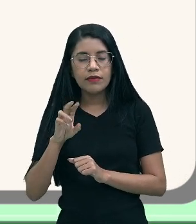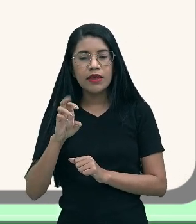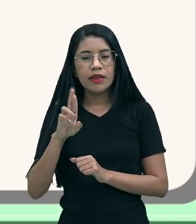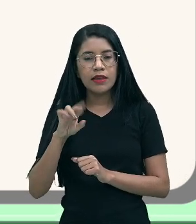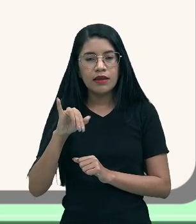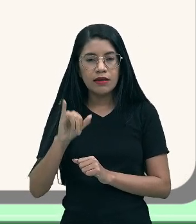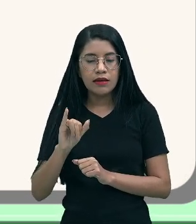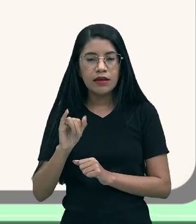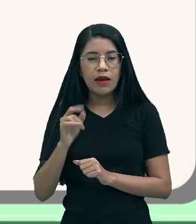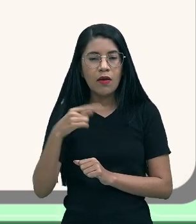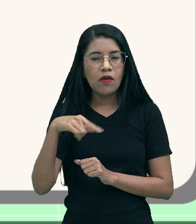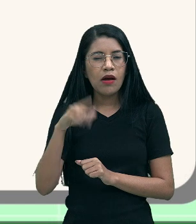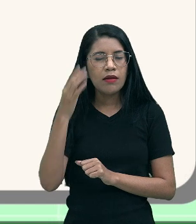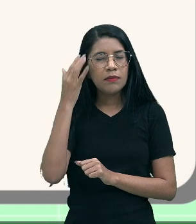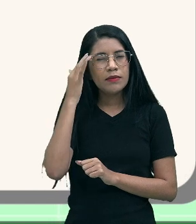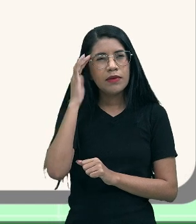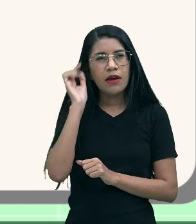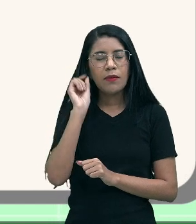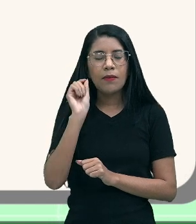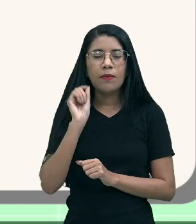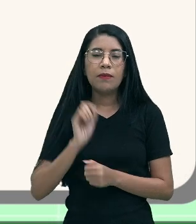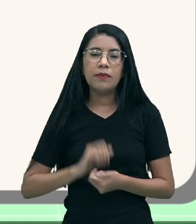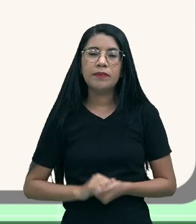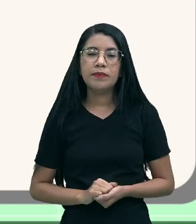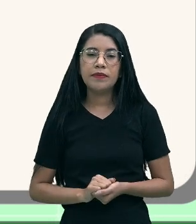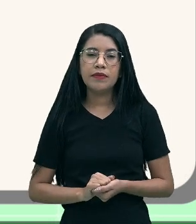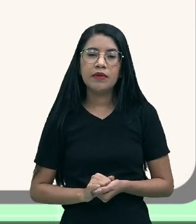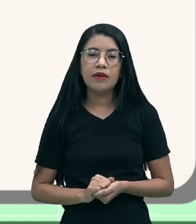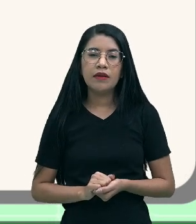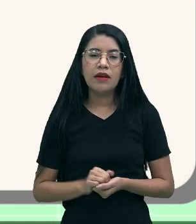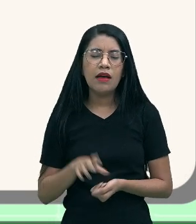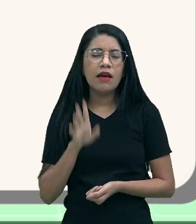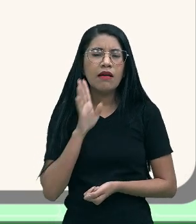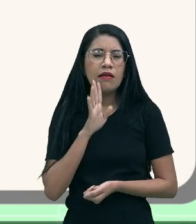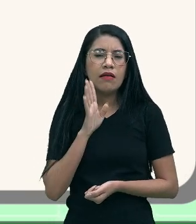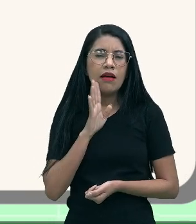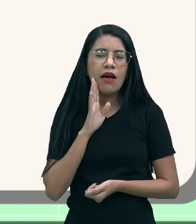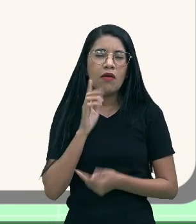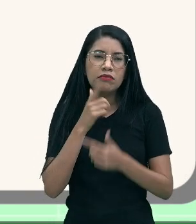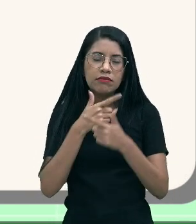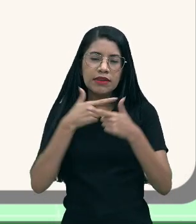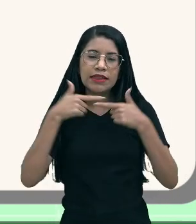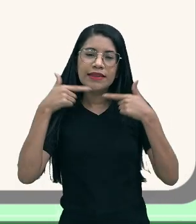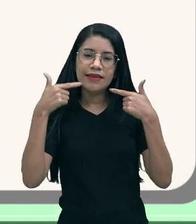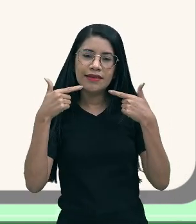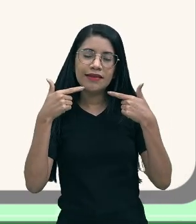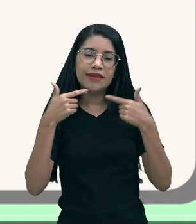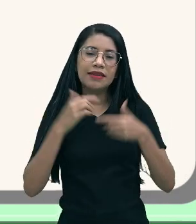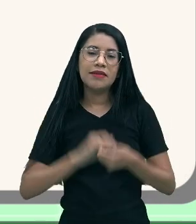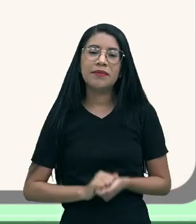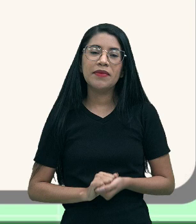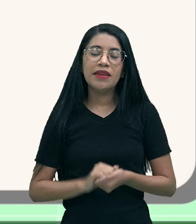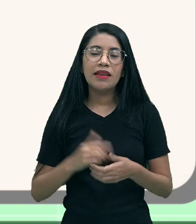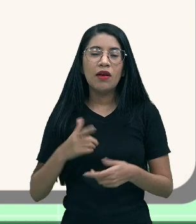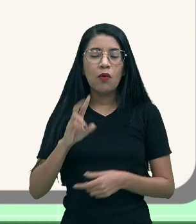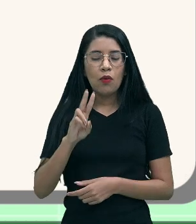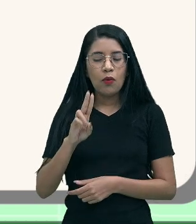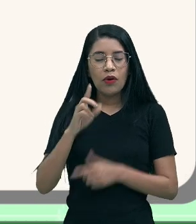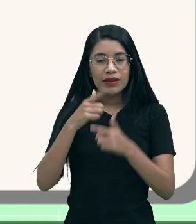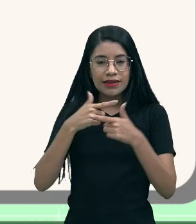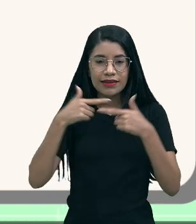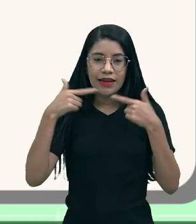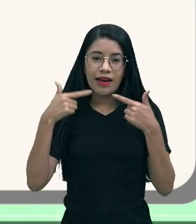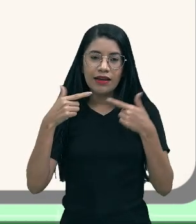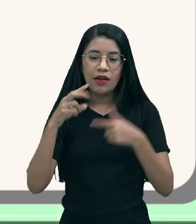você pensar aí divertidamente, né, num sorriso, numa risada, o U está rindo, né? U